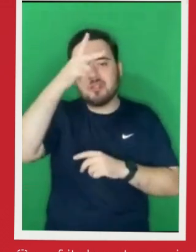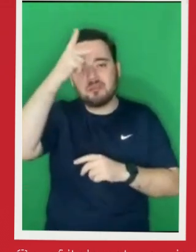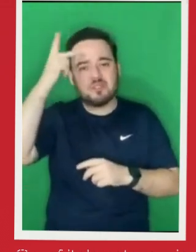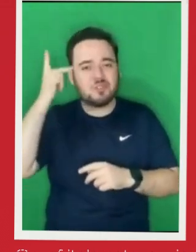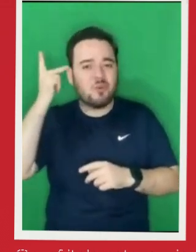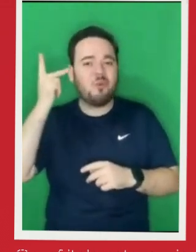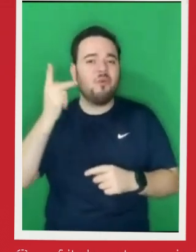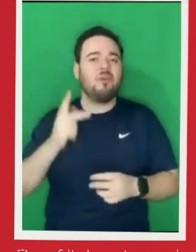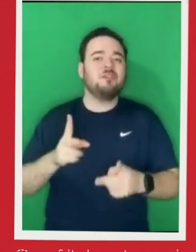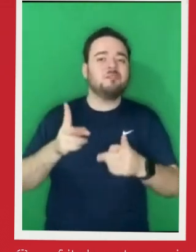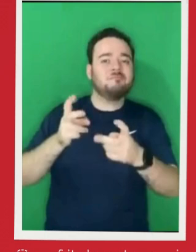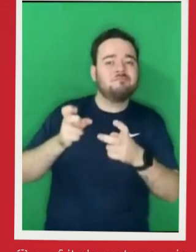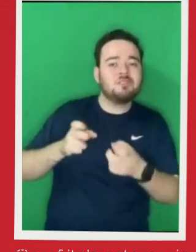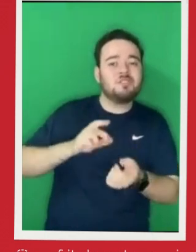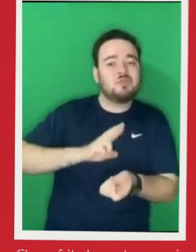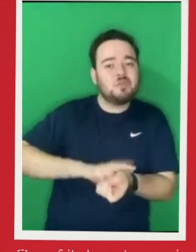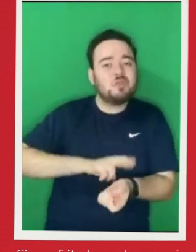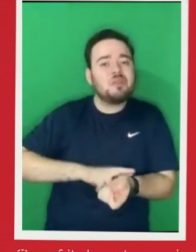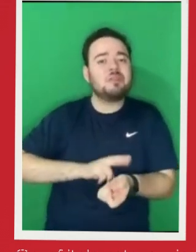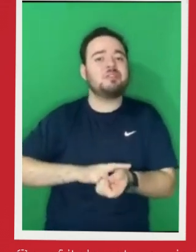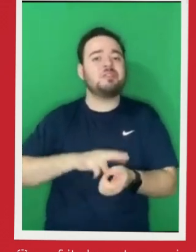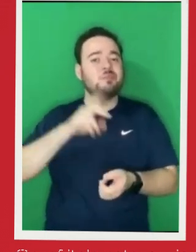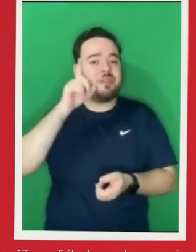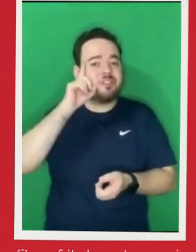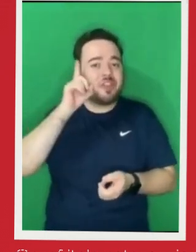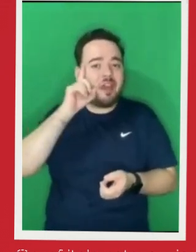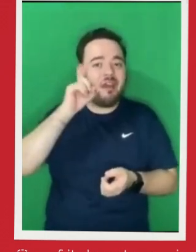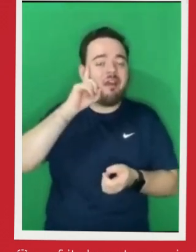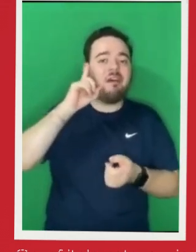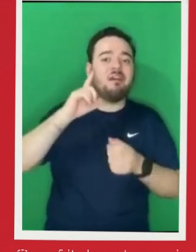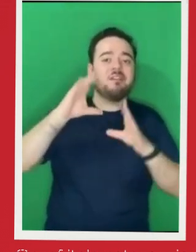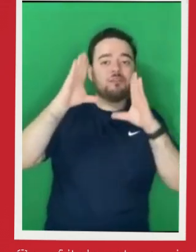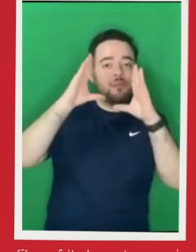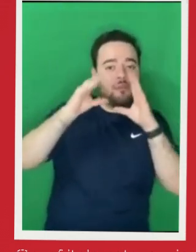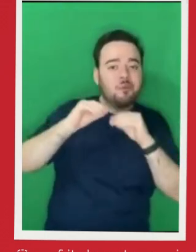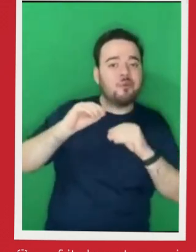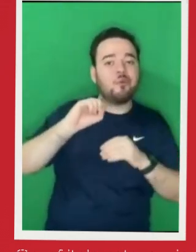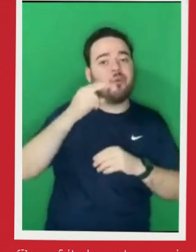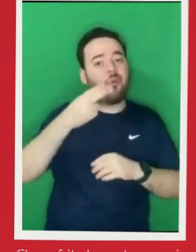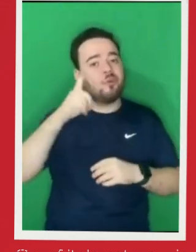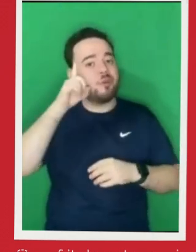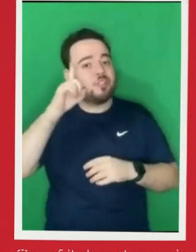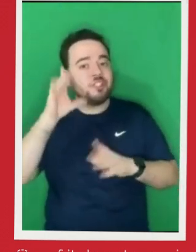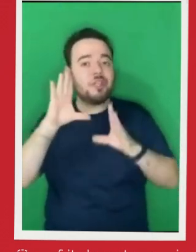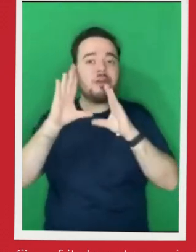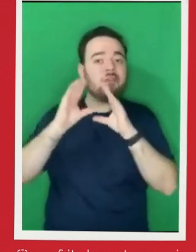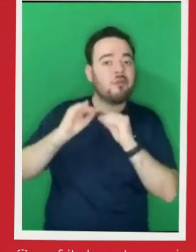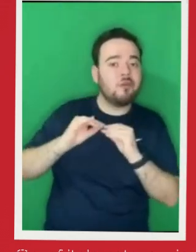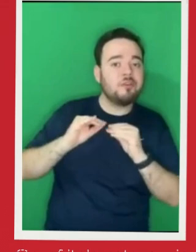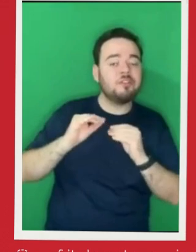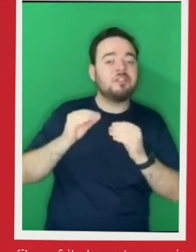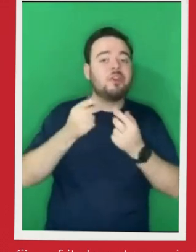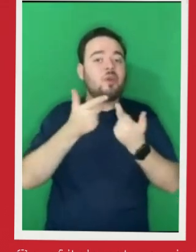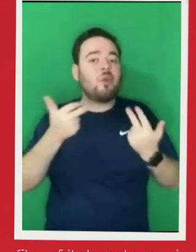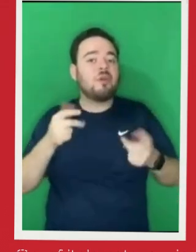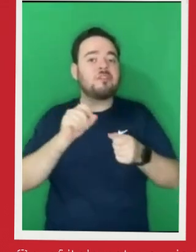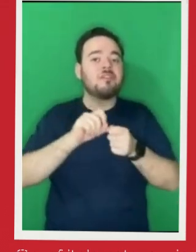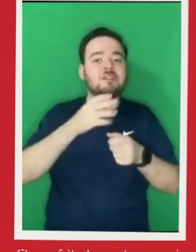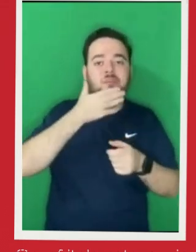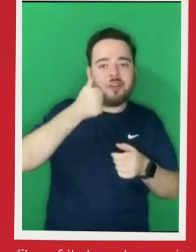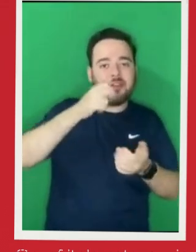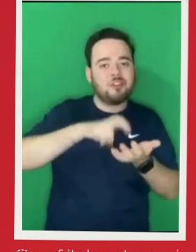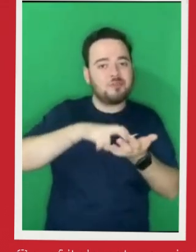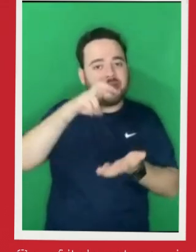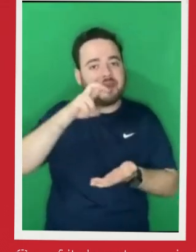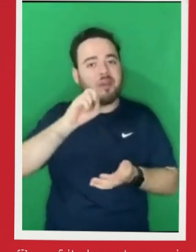Então descubra-se neste momento da sua vida se o seu ritmo é diário, é noturno, ou é diário e noturno, e que coisas que você faz melhor